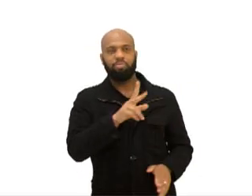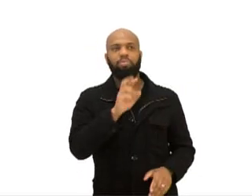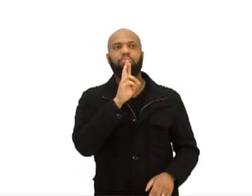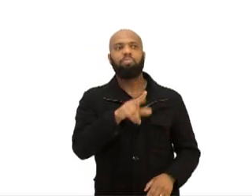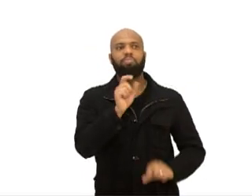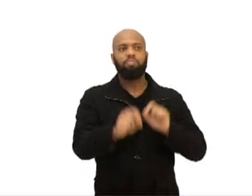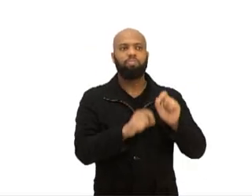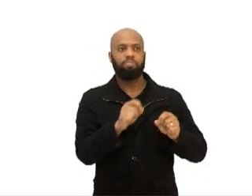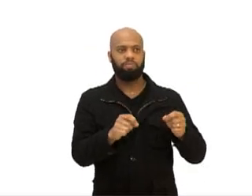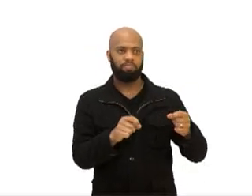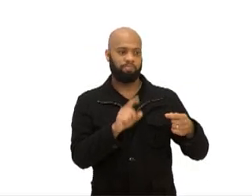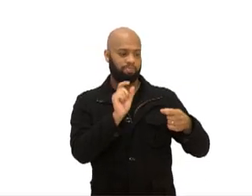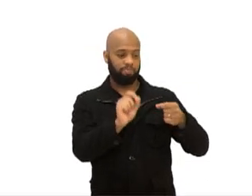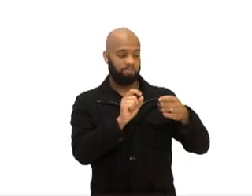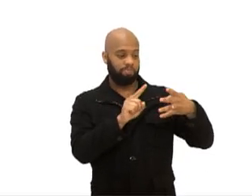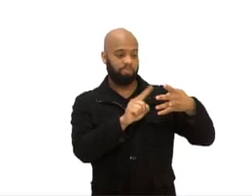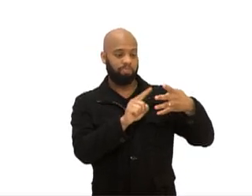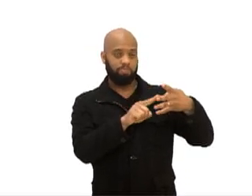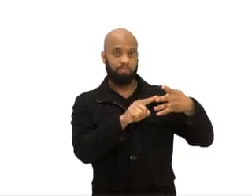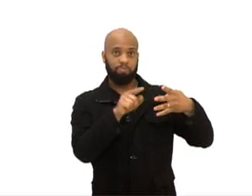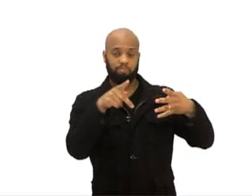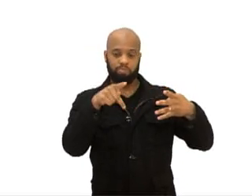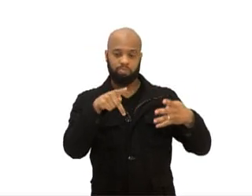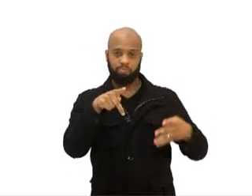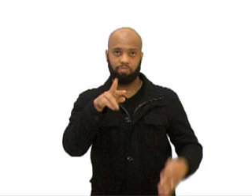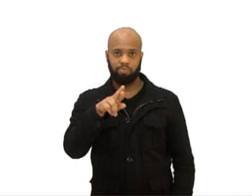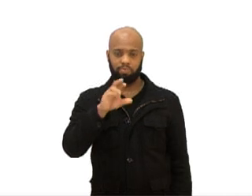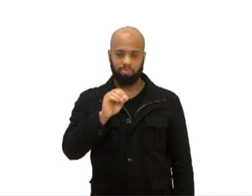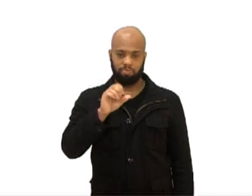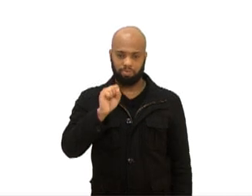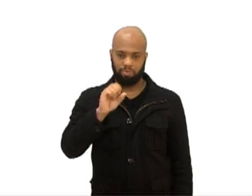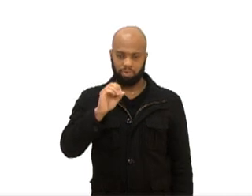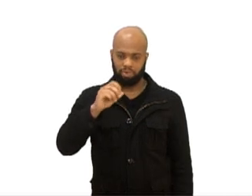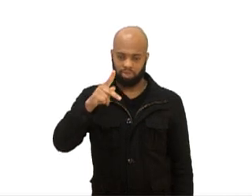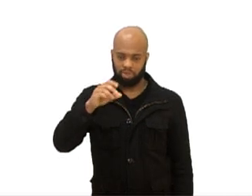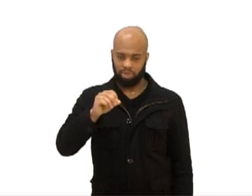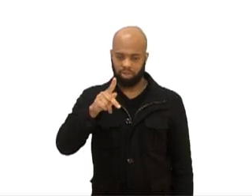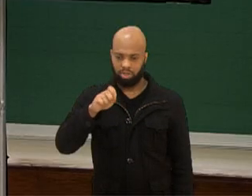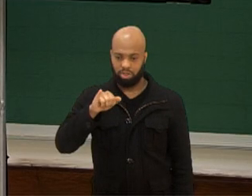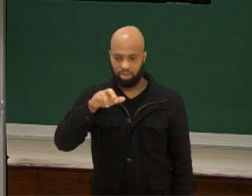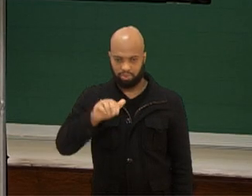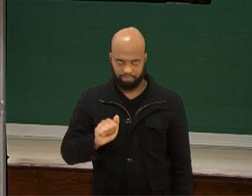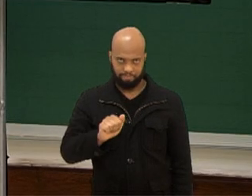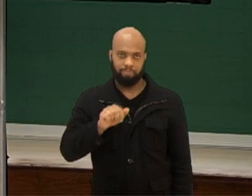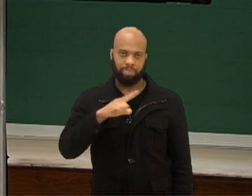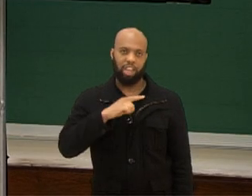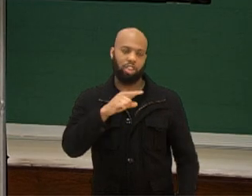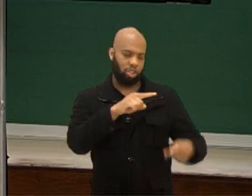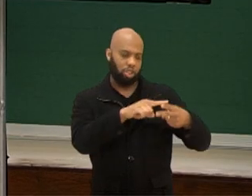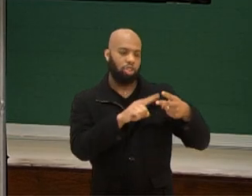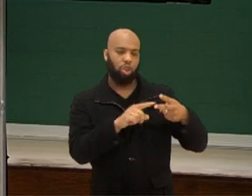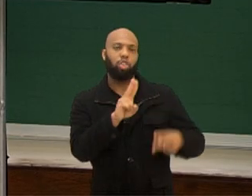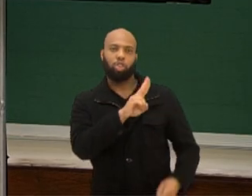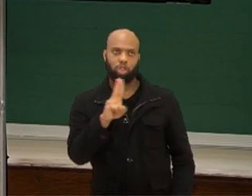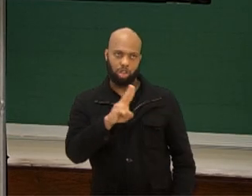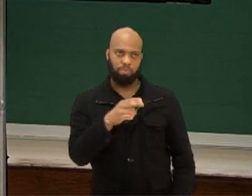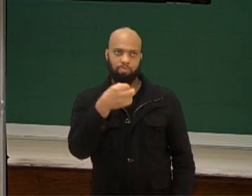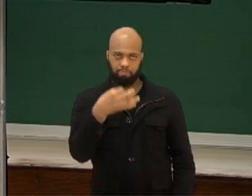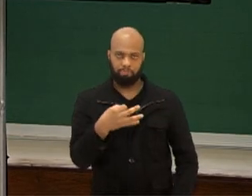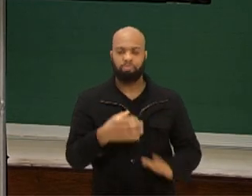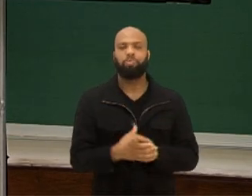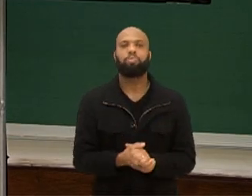resposta o quê? A prosopopeia. Então, personificação, também conhecida como